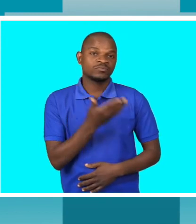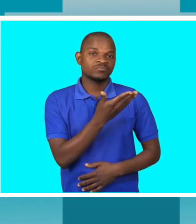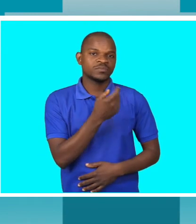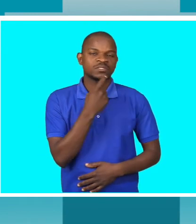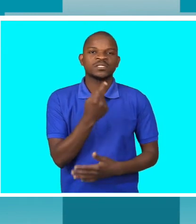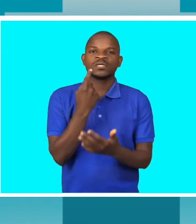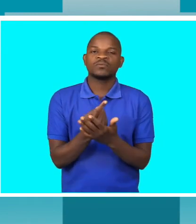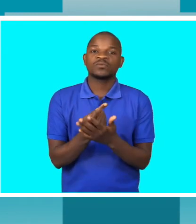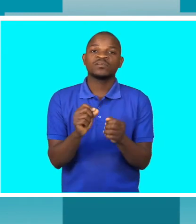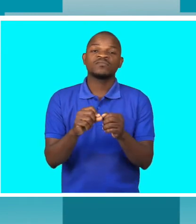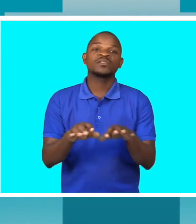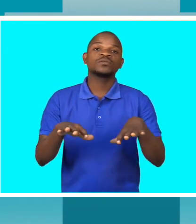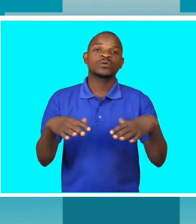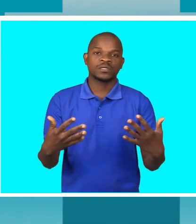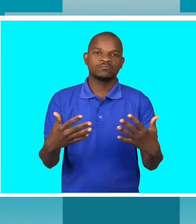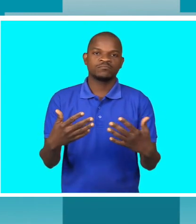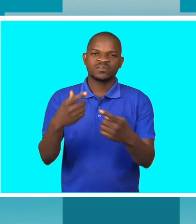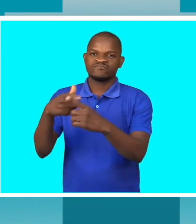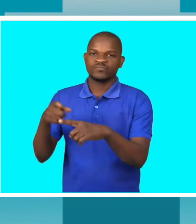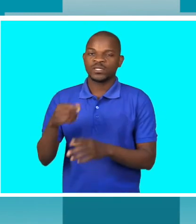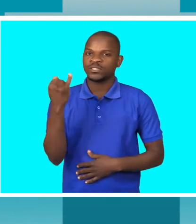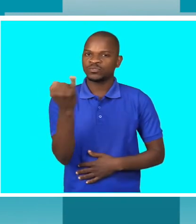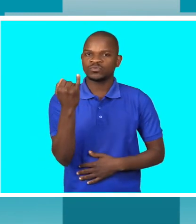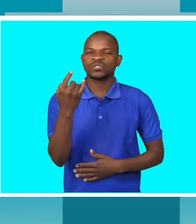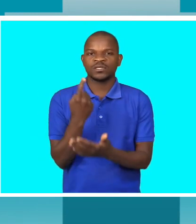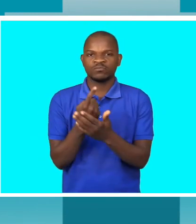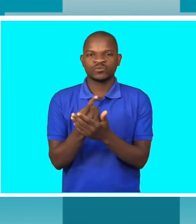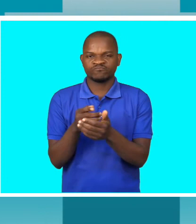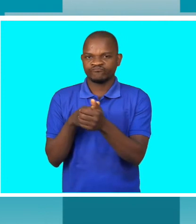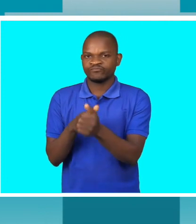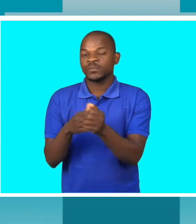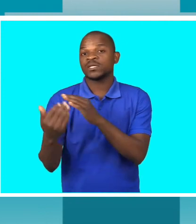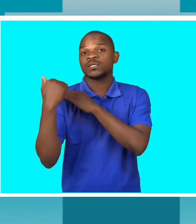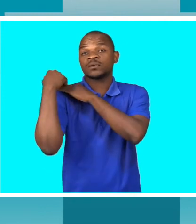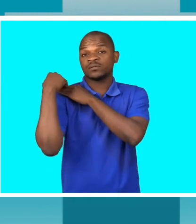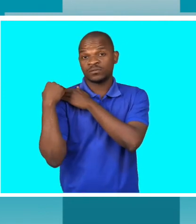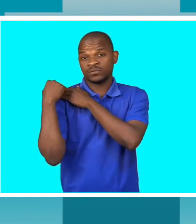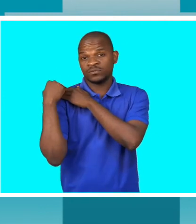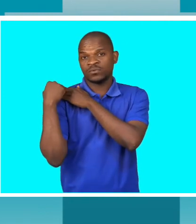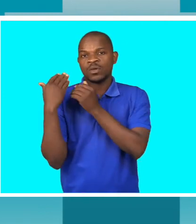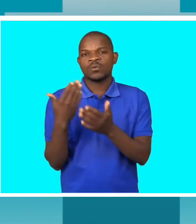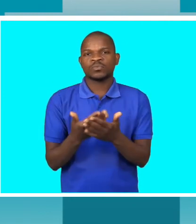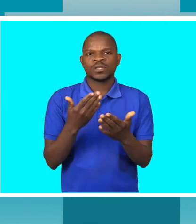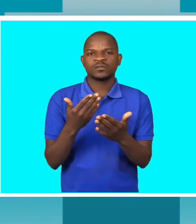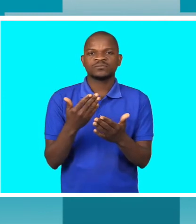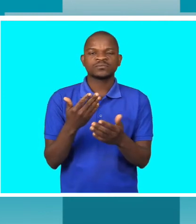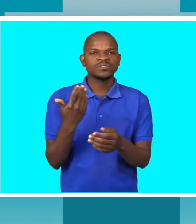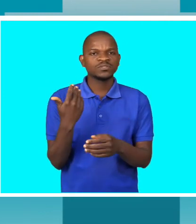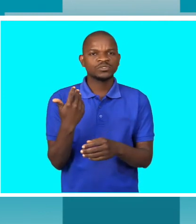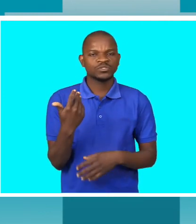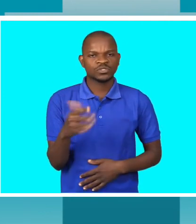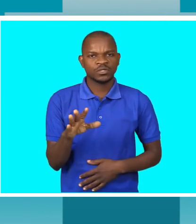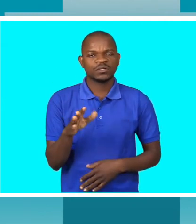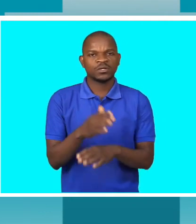as vossas reportagens a vossa maneira de ser uma televisão feita por pessoas com deficiência para